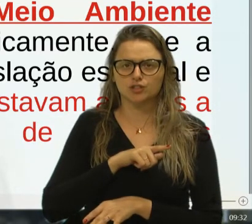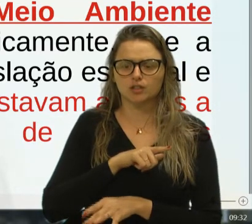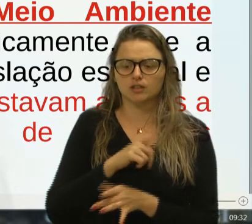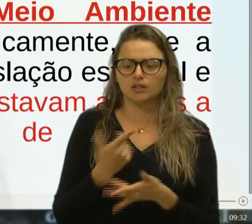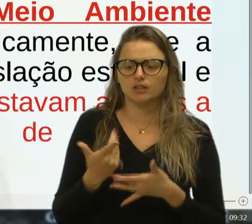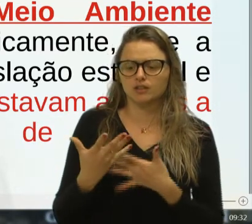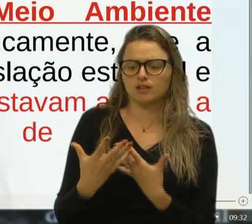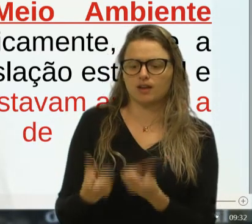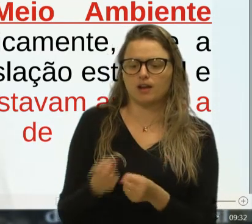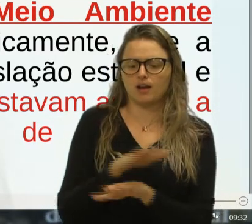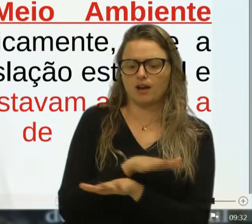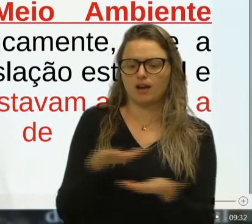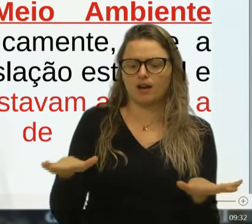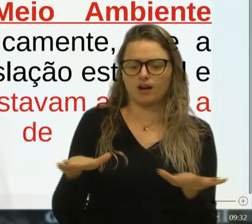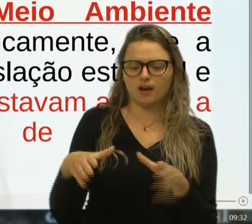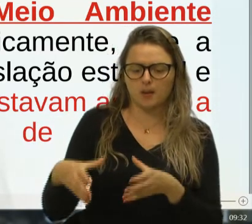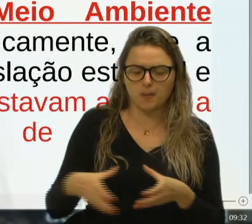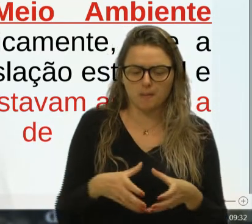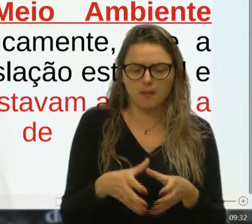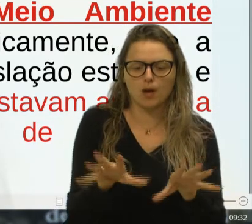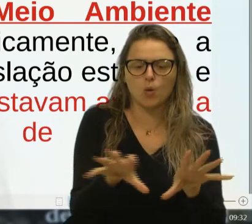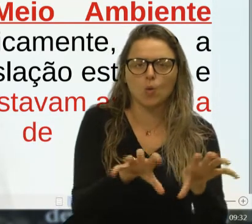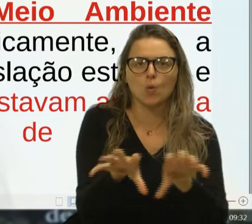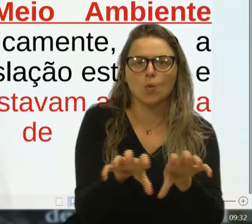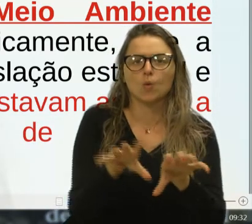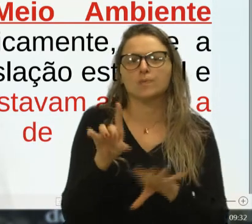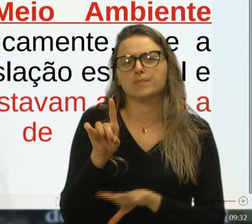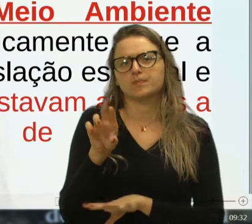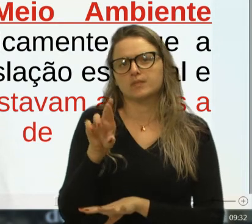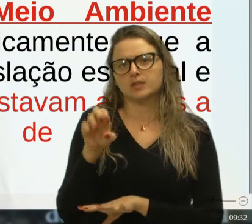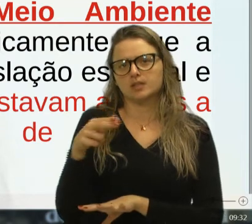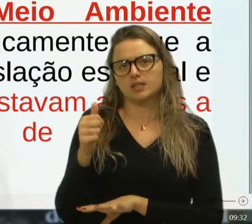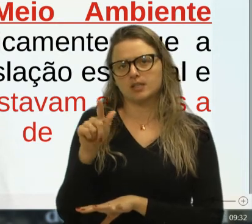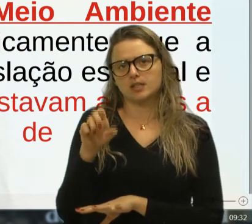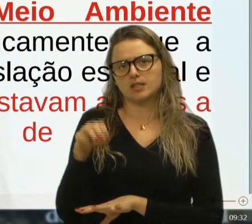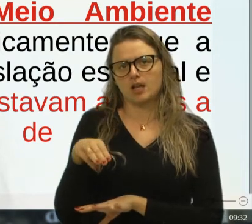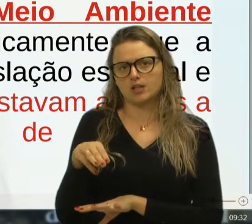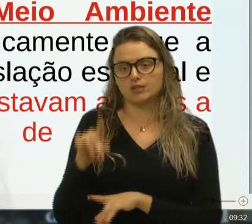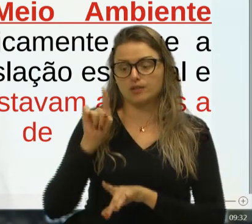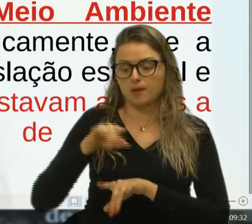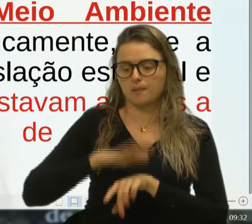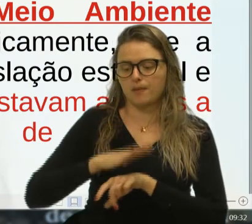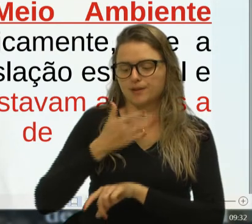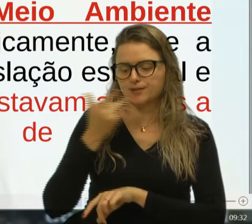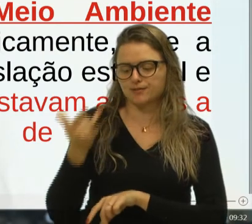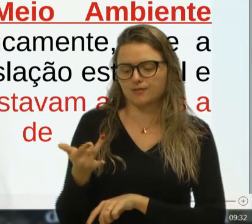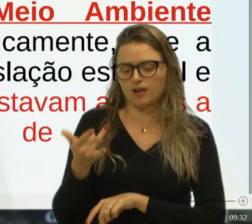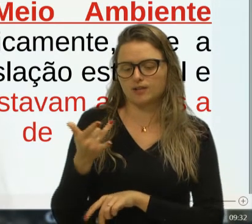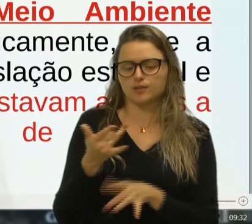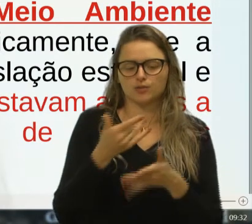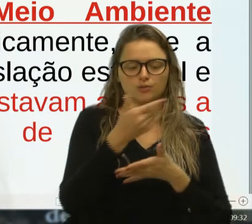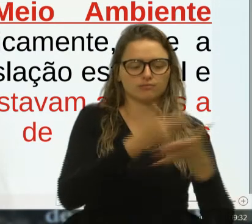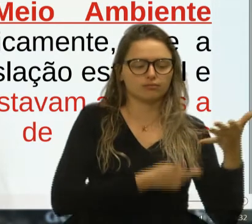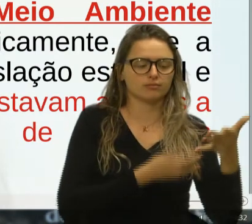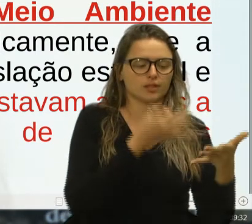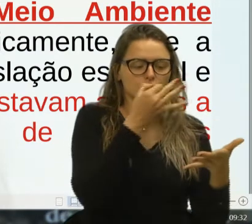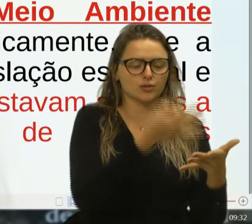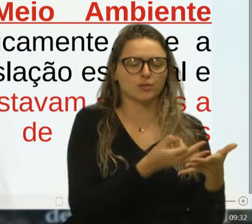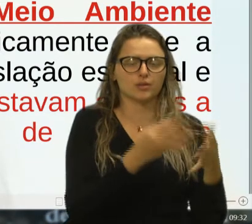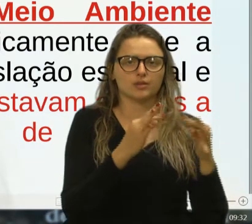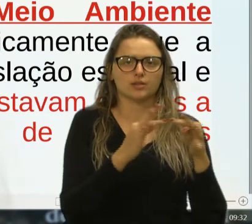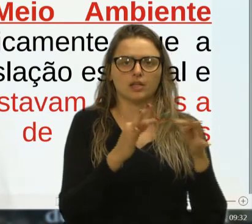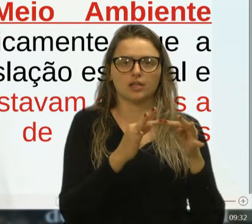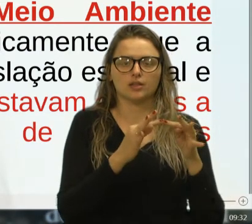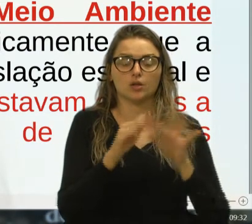efetivamente acabar com a zoodrenagem, tá? Que facilitaria, inclusive, a questão dos pareceres técnicos, né? Na medida